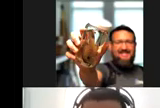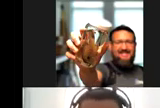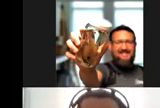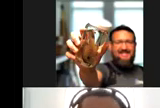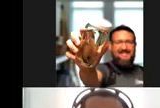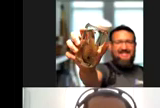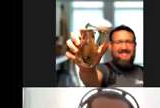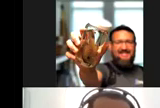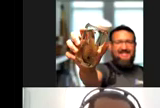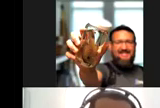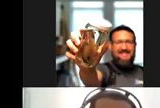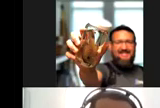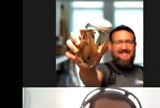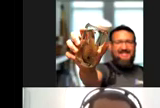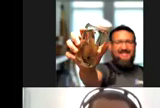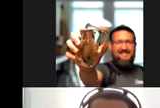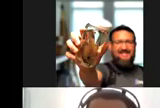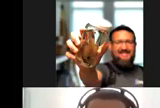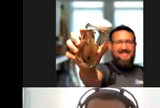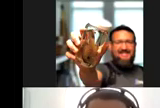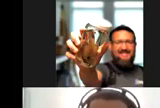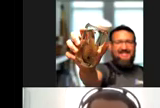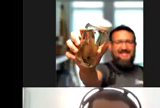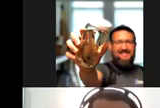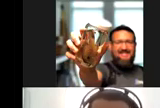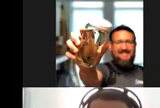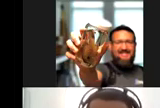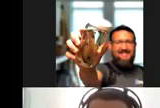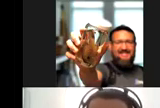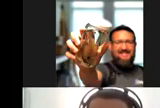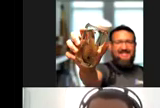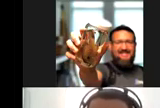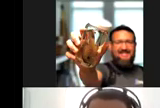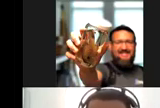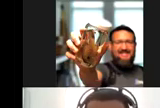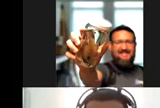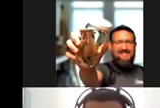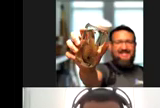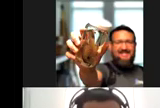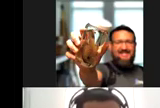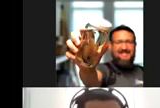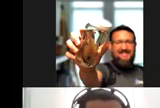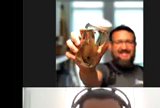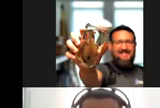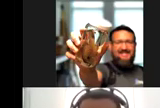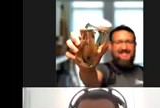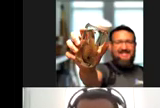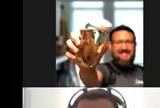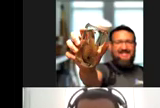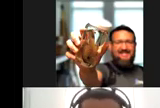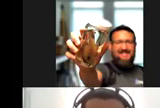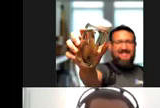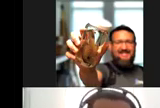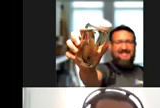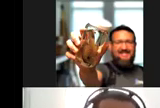ela é divisível. Né? A gente tem cargas negativas que estão espalhadas em uma carga positiva. E aí é aquele modelo pudim de passas, para quem